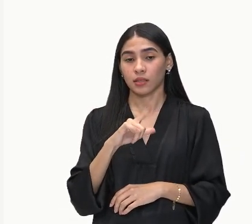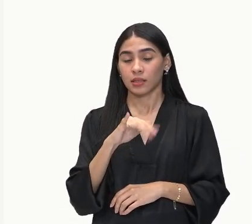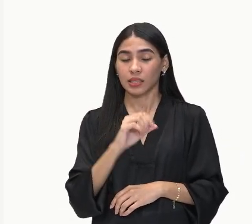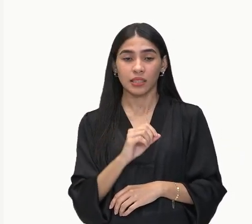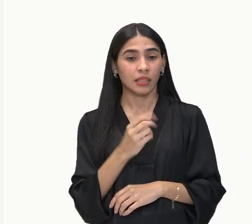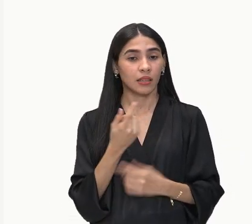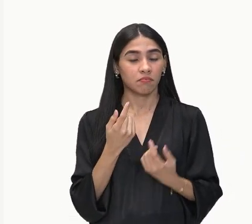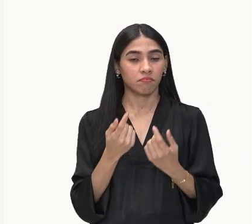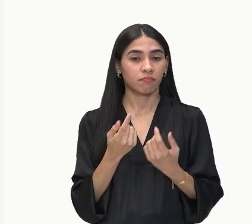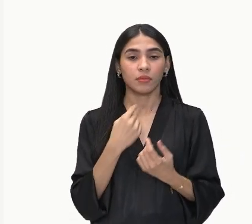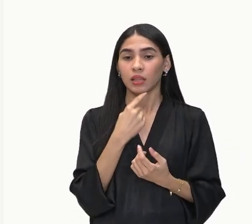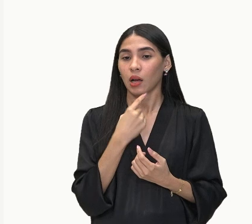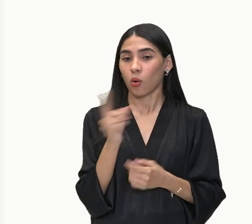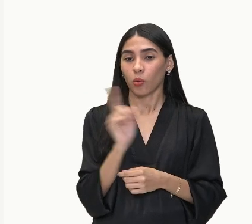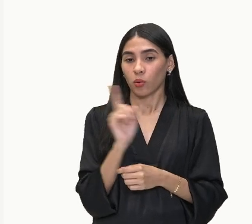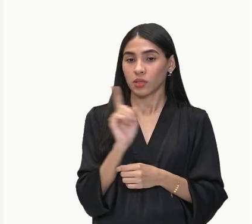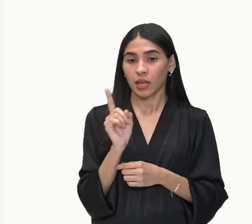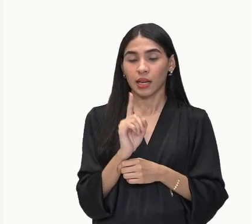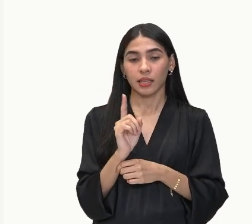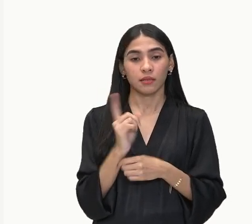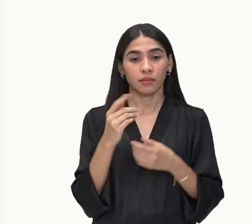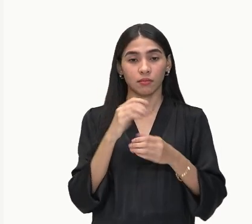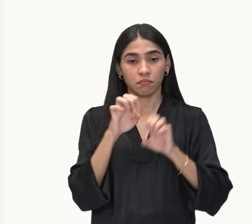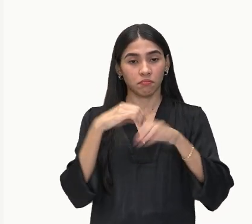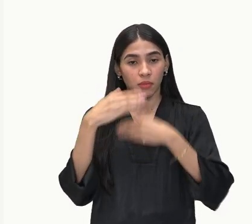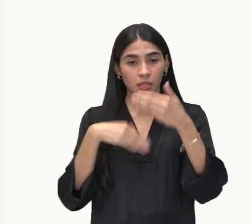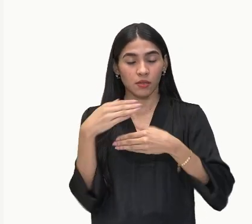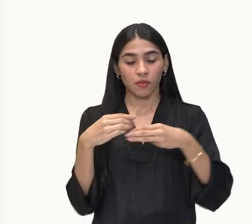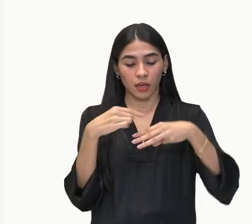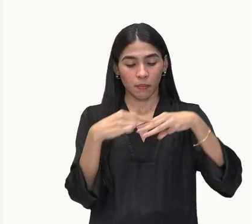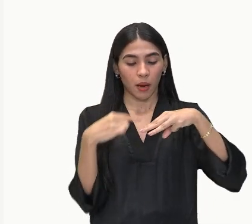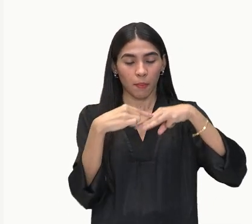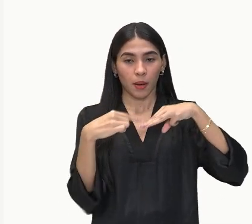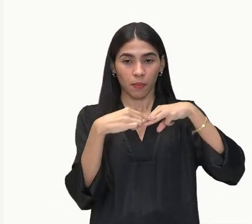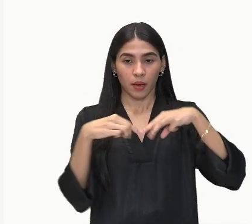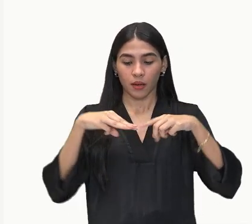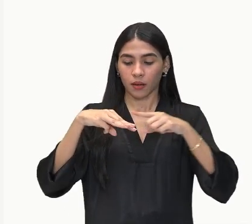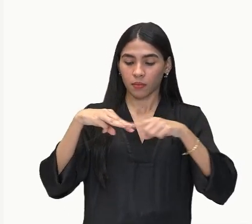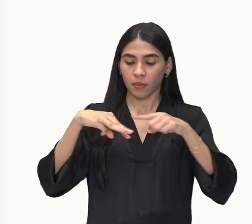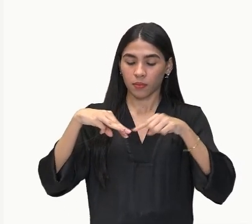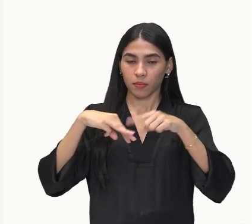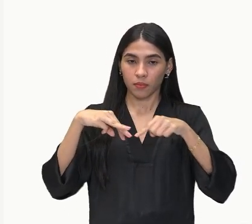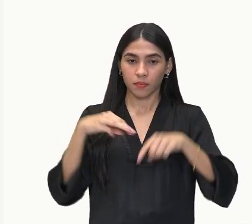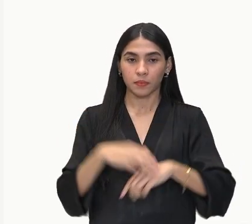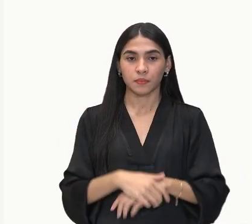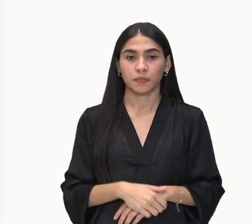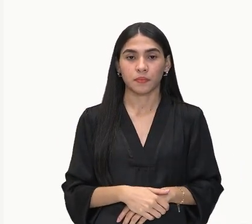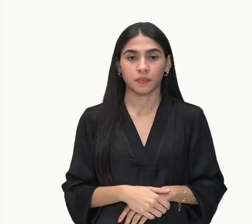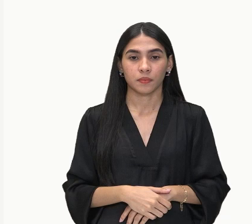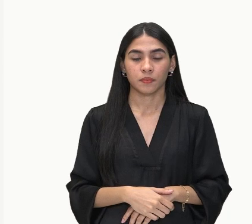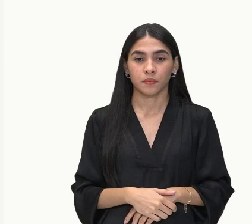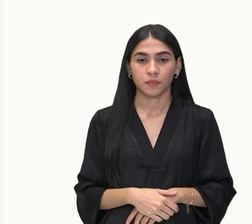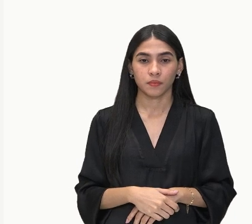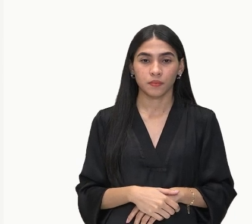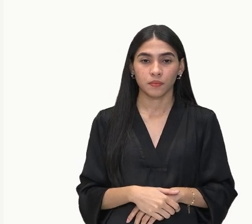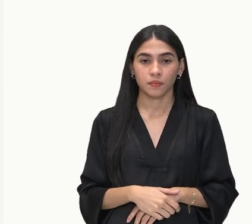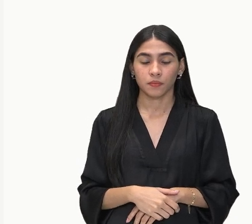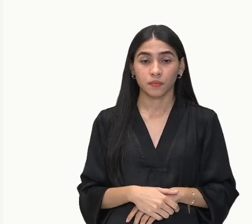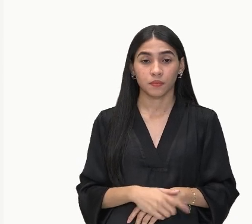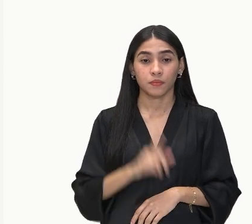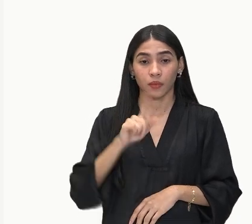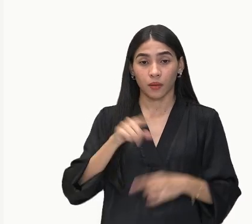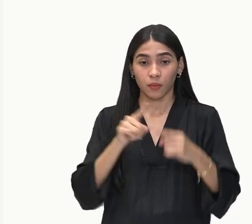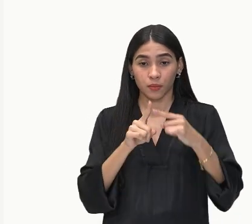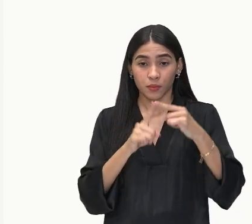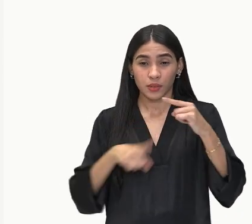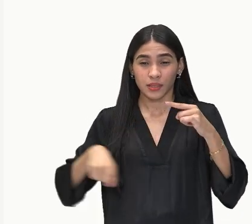desenvolvem esse membro, esses 4 membros, né? Os superiores e os inferiores. Isso aí é um ciclo